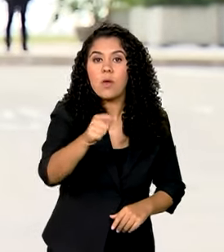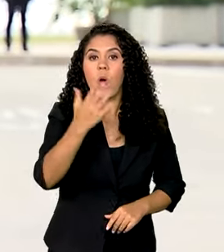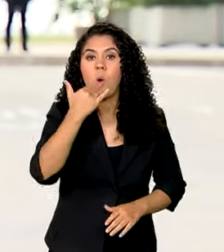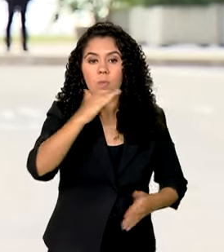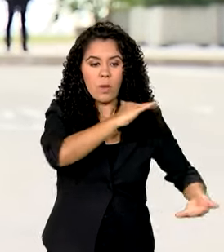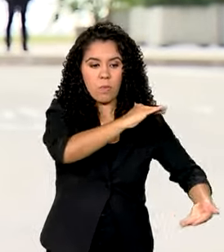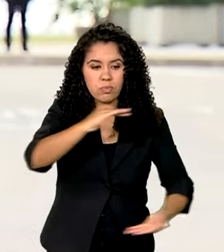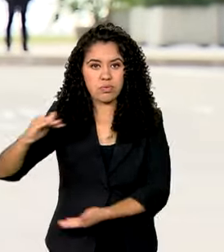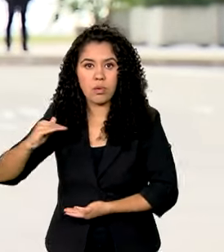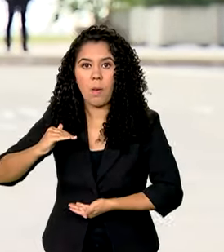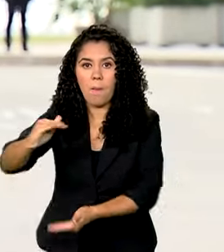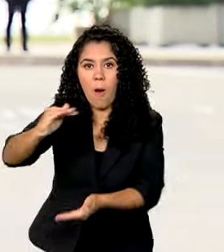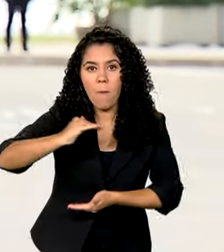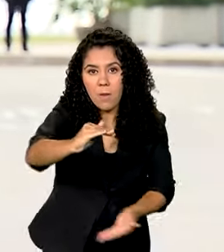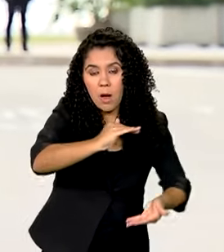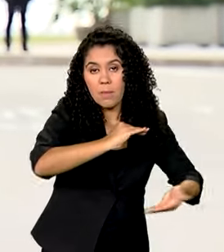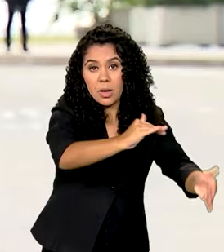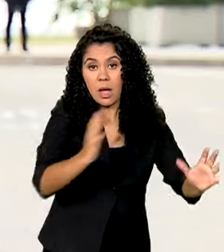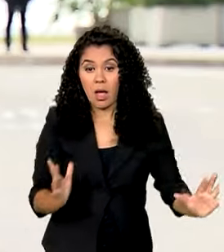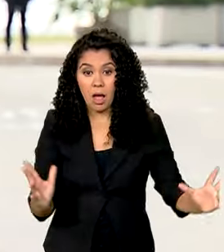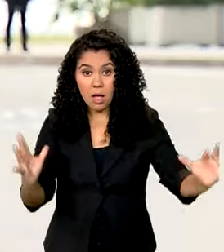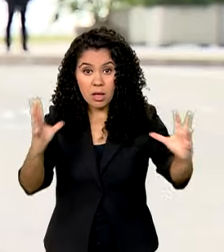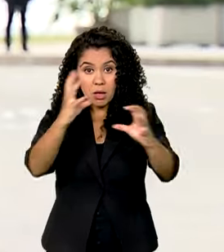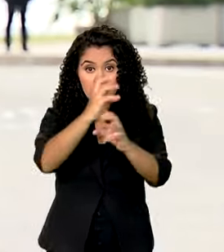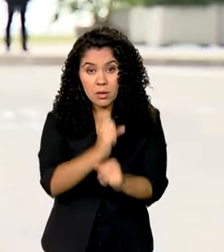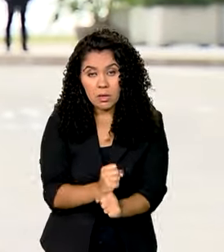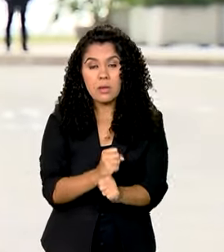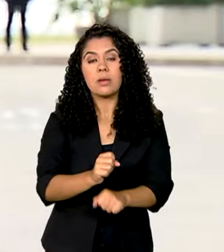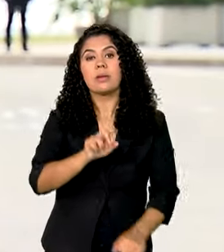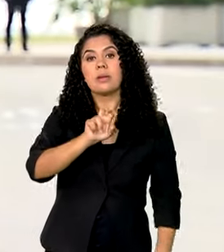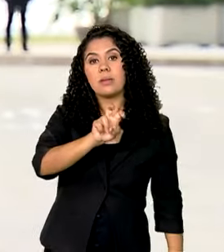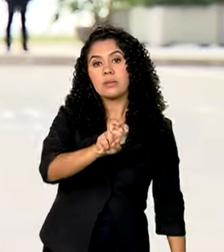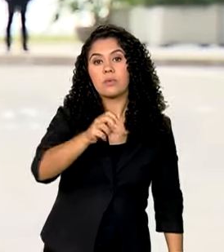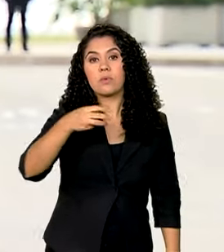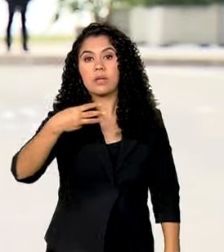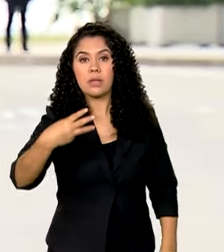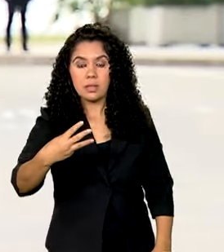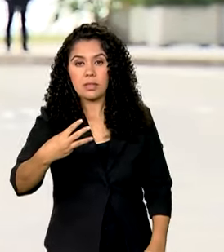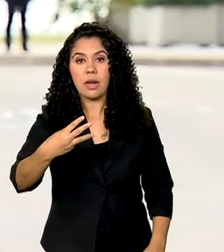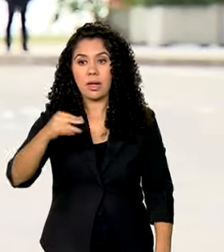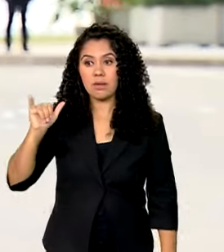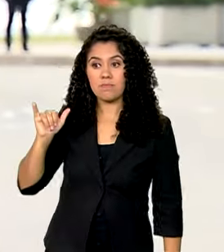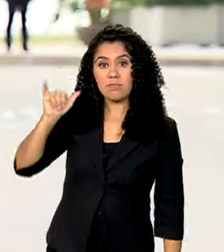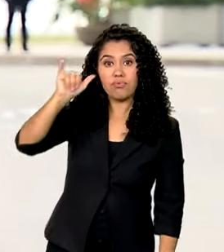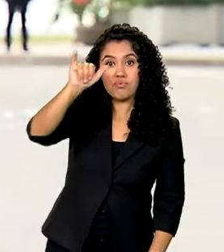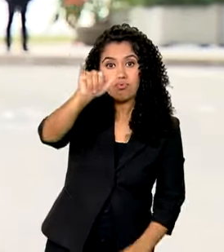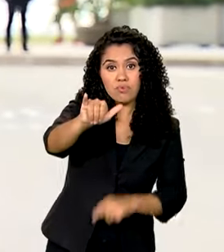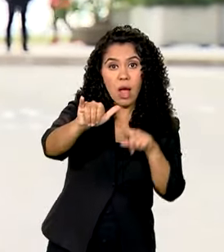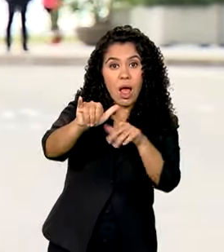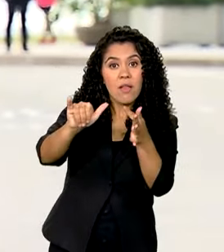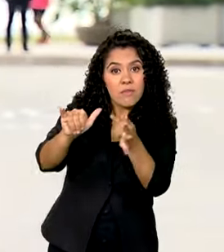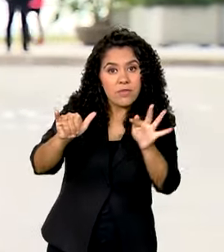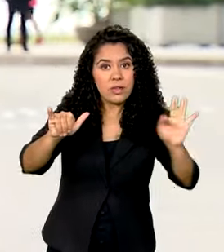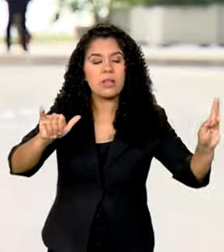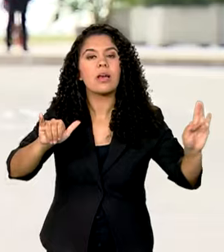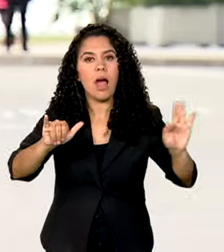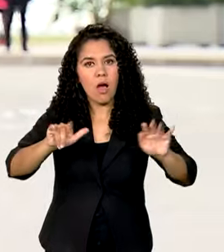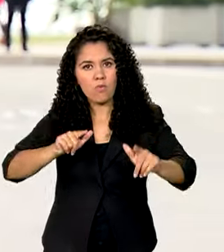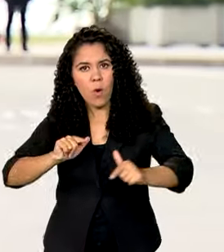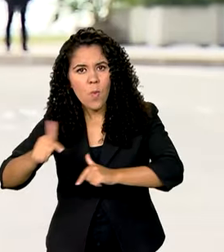foram entregues. Ao todo, 53 aeronaves federais foram empregadas nas operações,